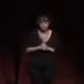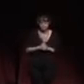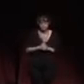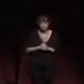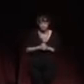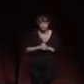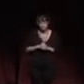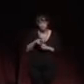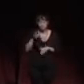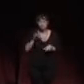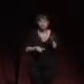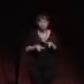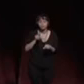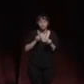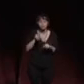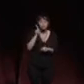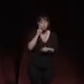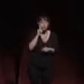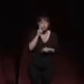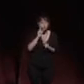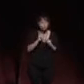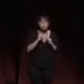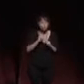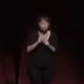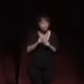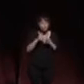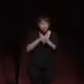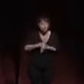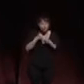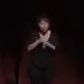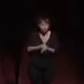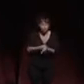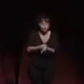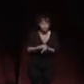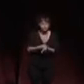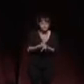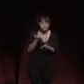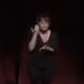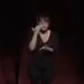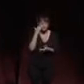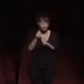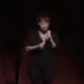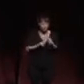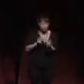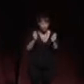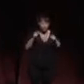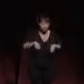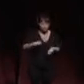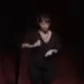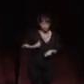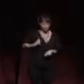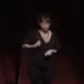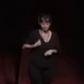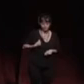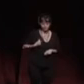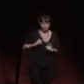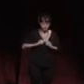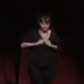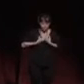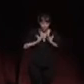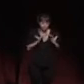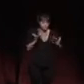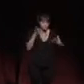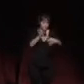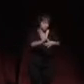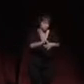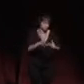tem muito a ver essa luta cotidiana para enfrentar como viver poeticamente na Terra e não renunciar a isso.